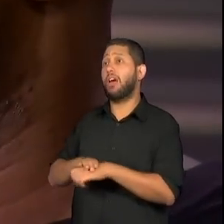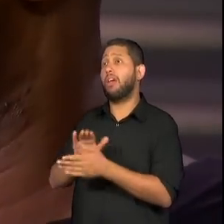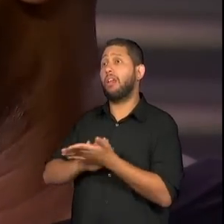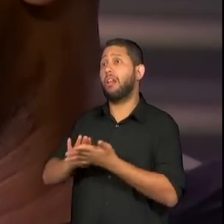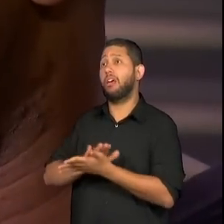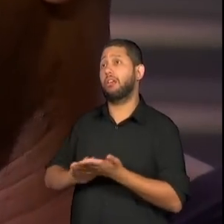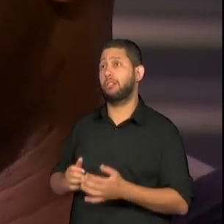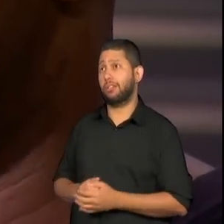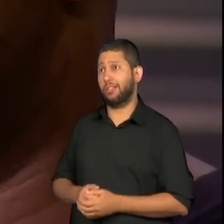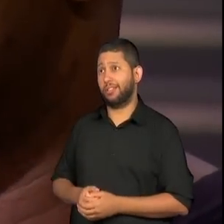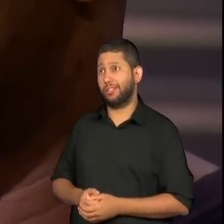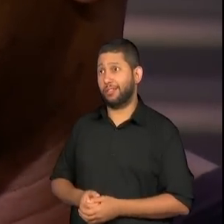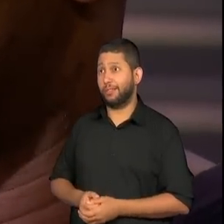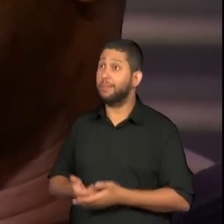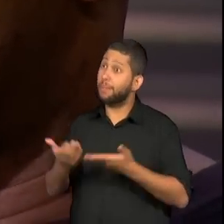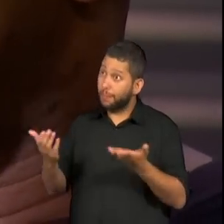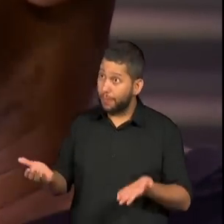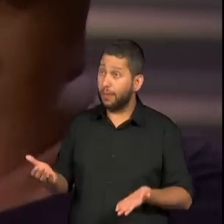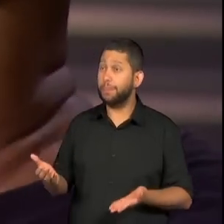quando você não tem